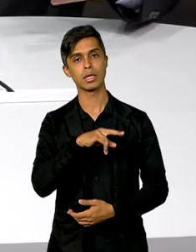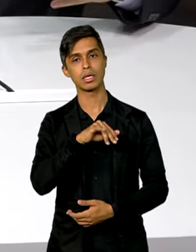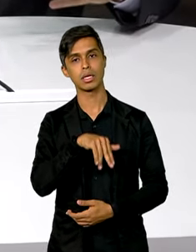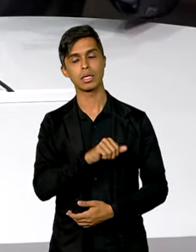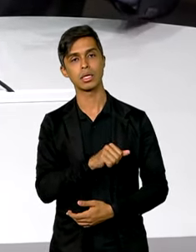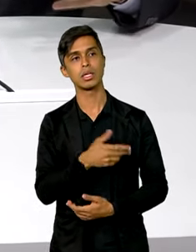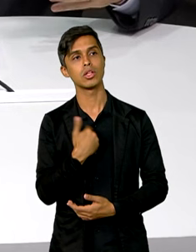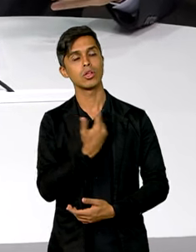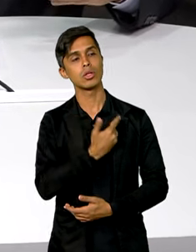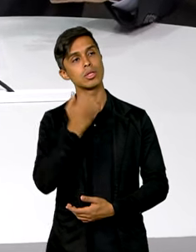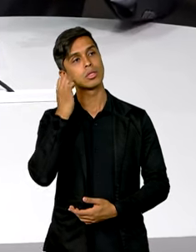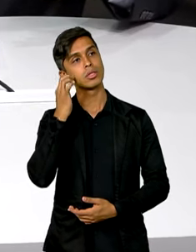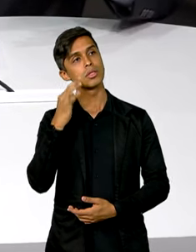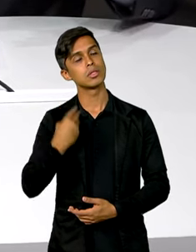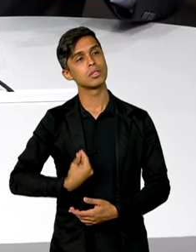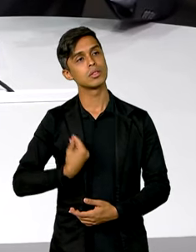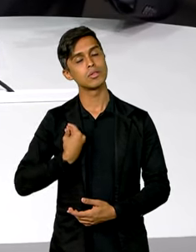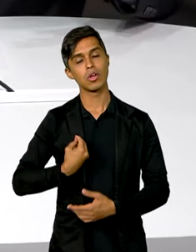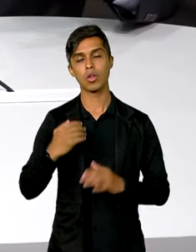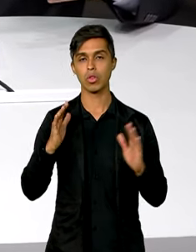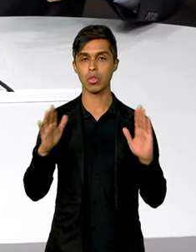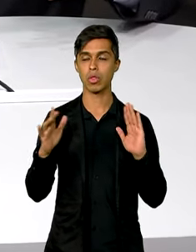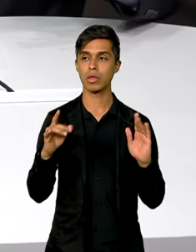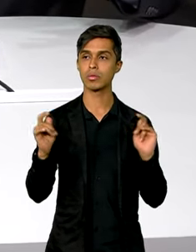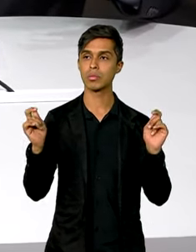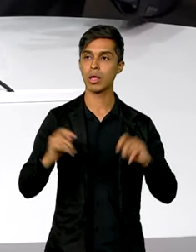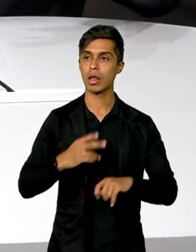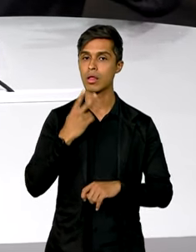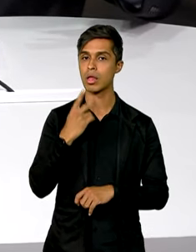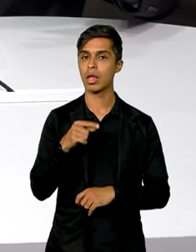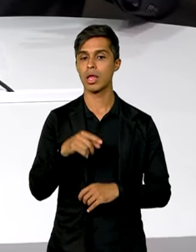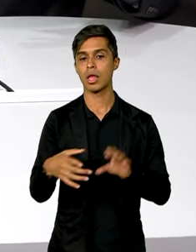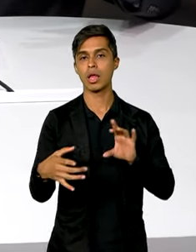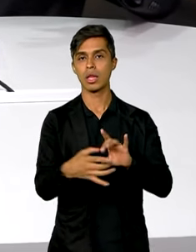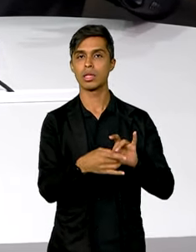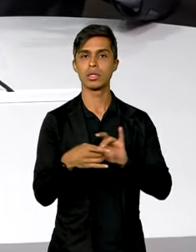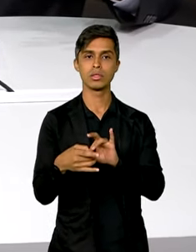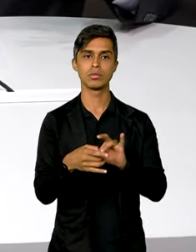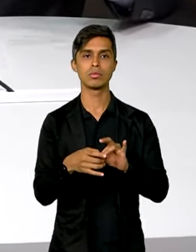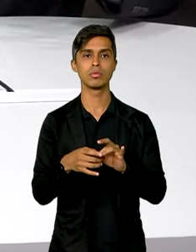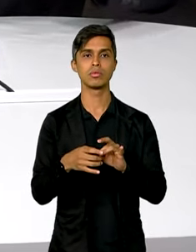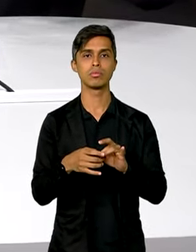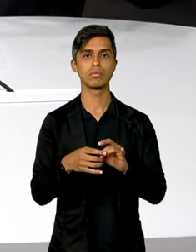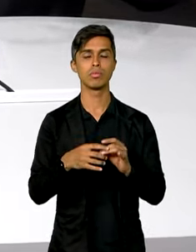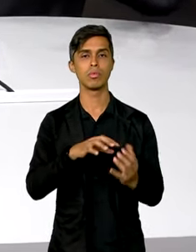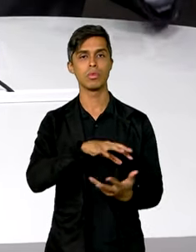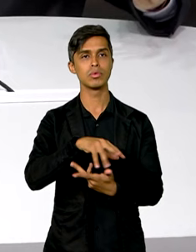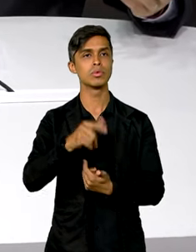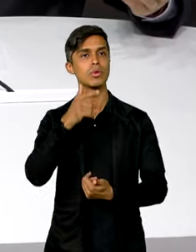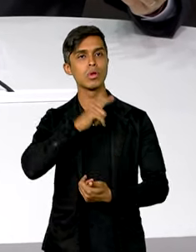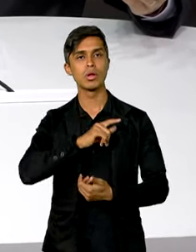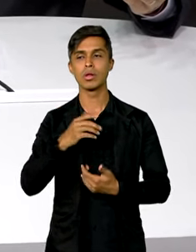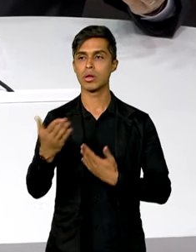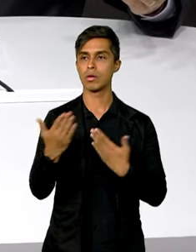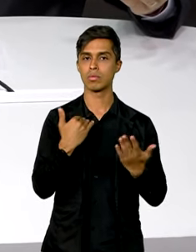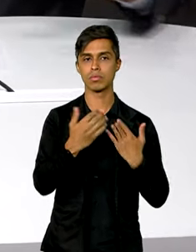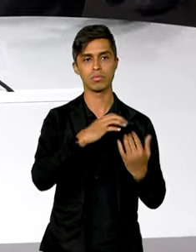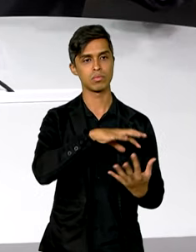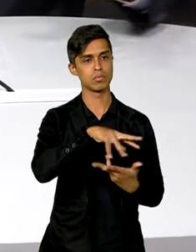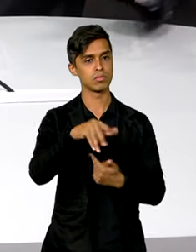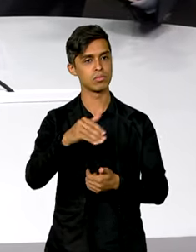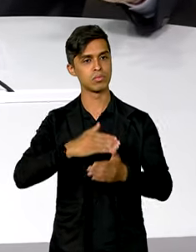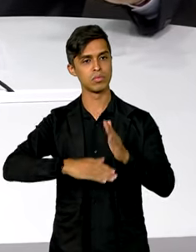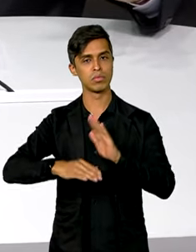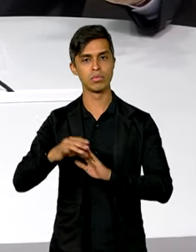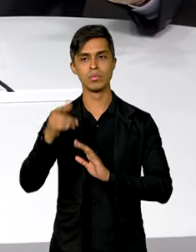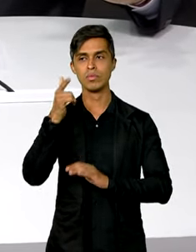poder viver num tempo que a gente possa dizer que essa aliança global conseguiu envolver o mundo inteiro para tirar o